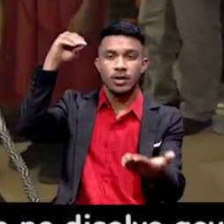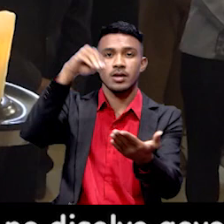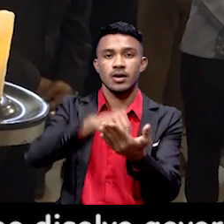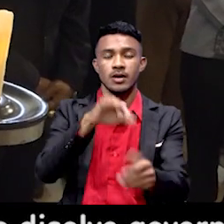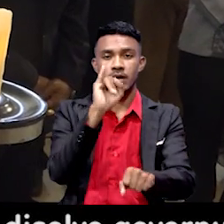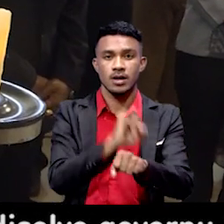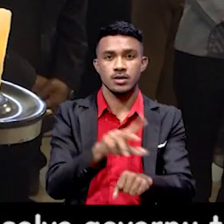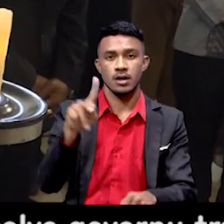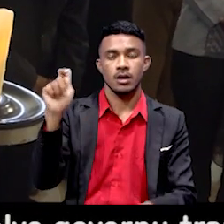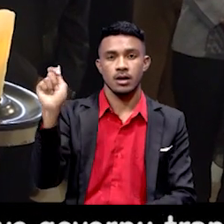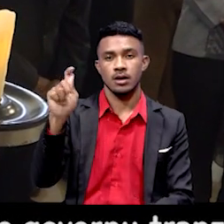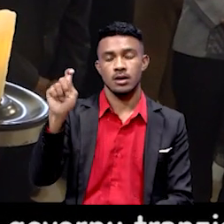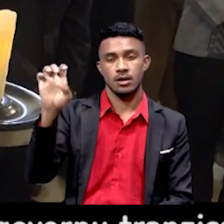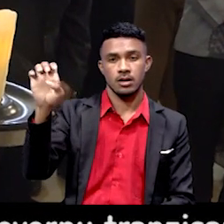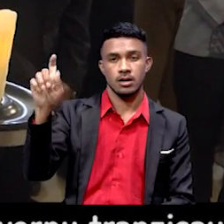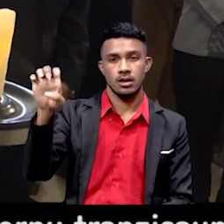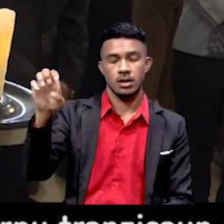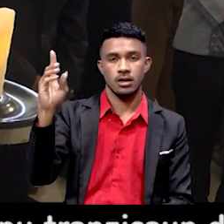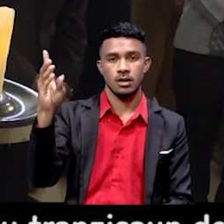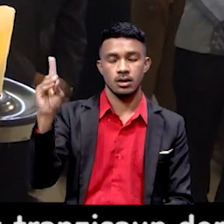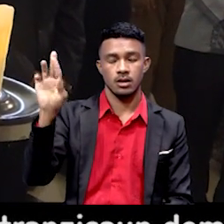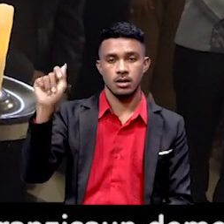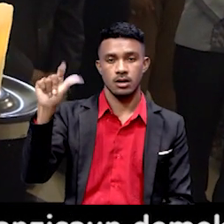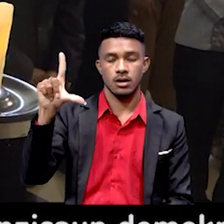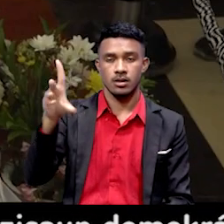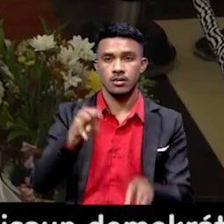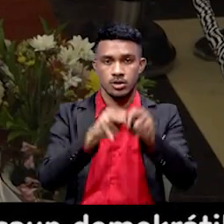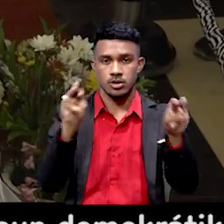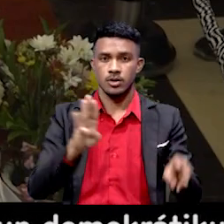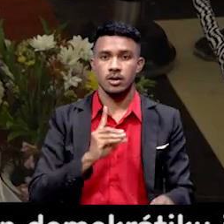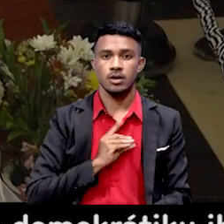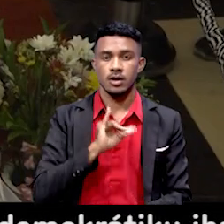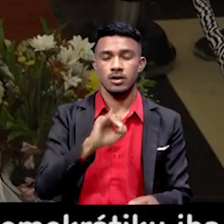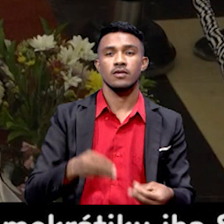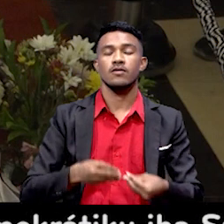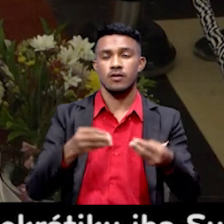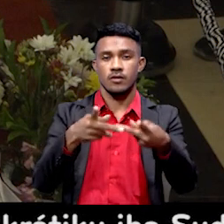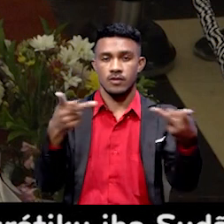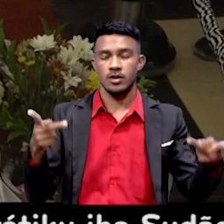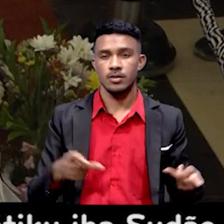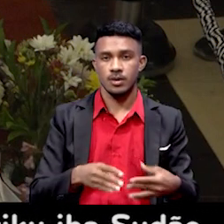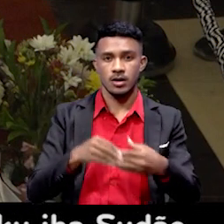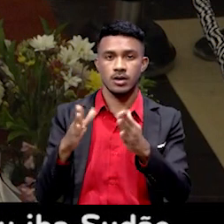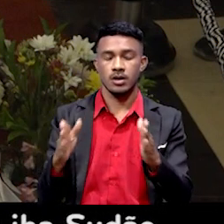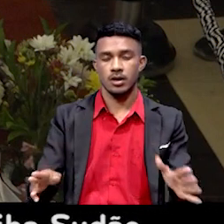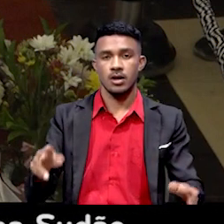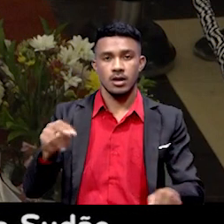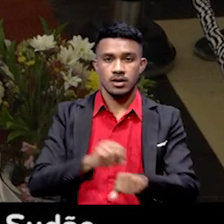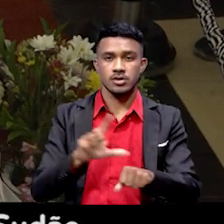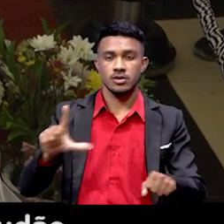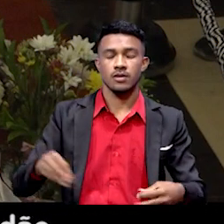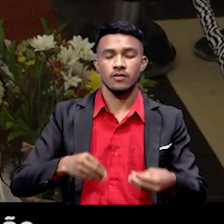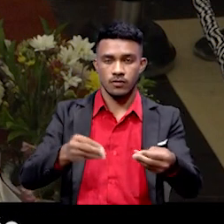igreja catedral Nossa Senhora Imaculada da Conceição dili hodi fo bibam ba líder nacional no sarani católica sira atu presta